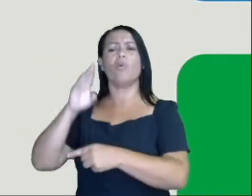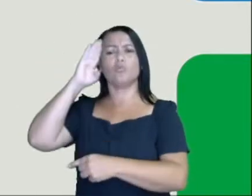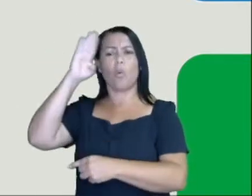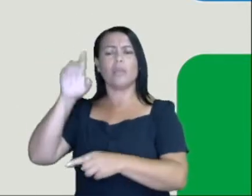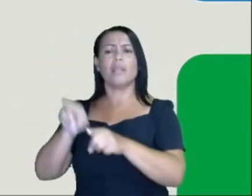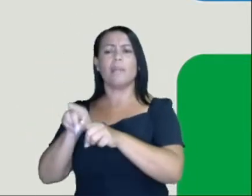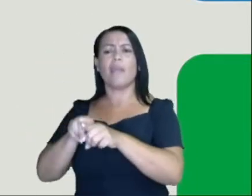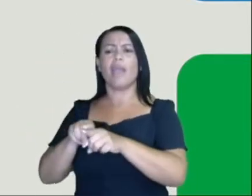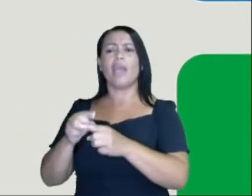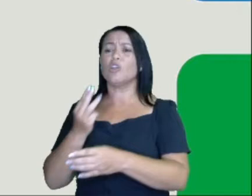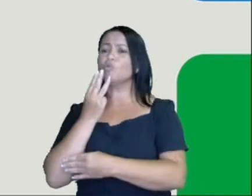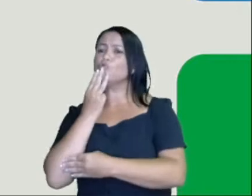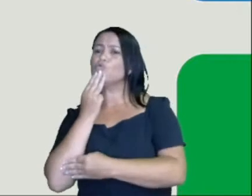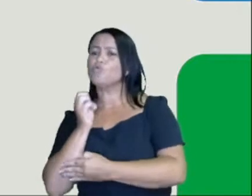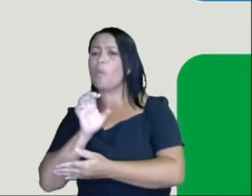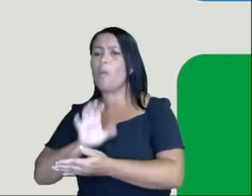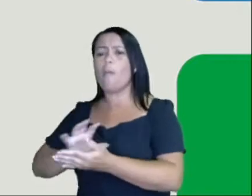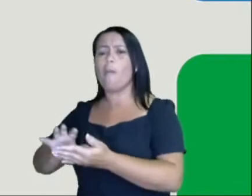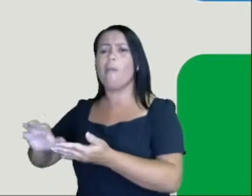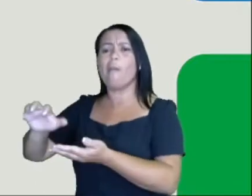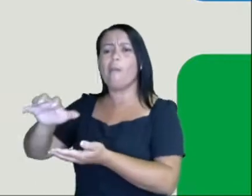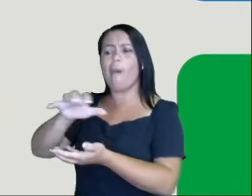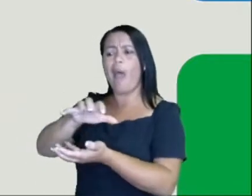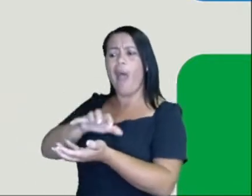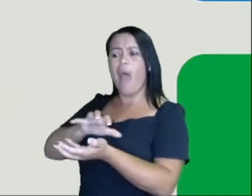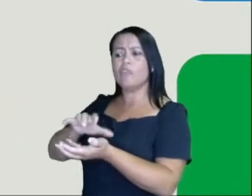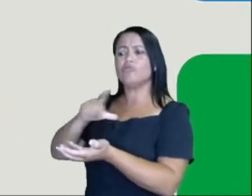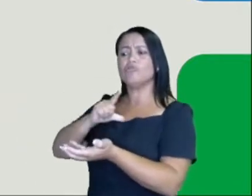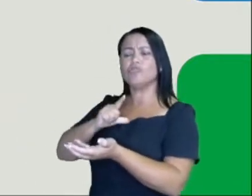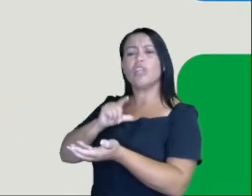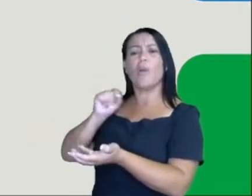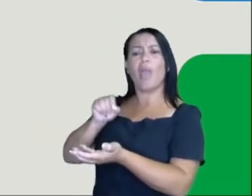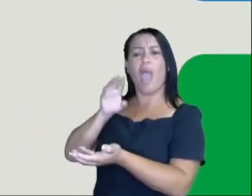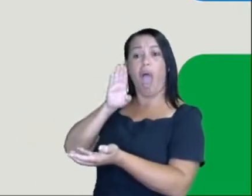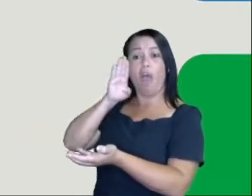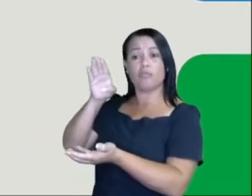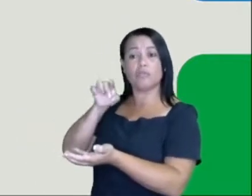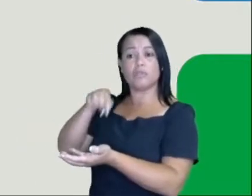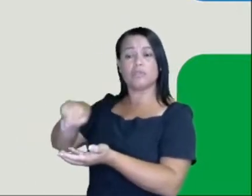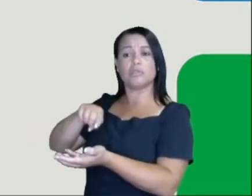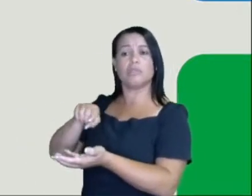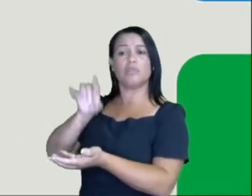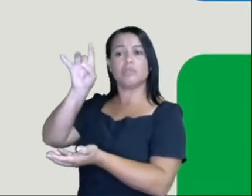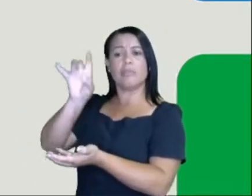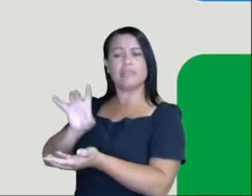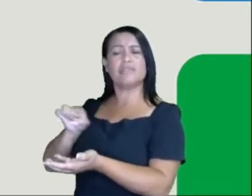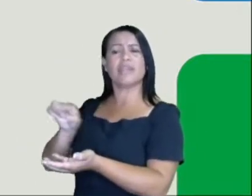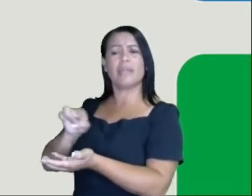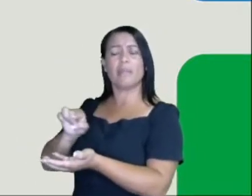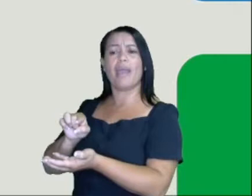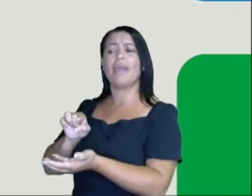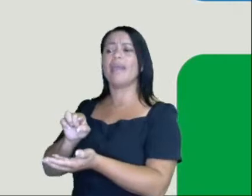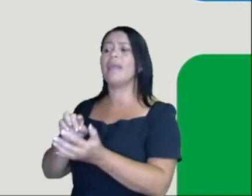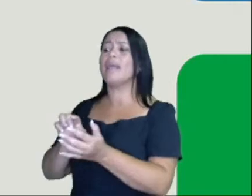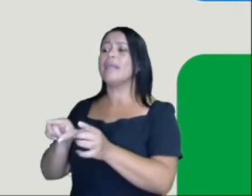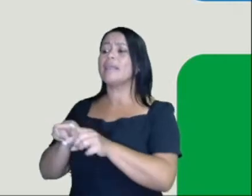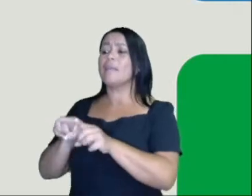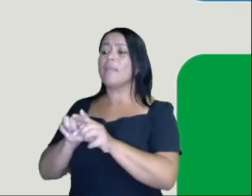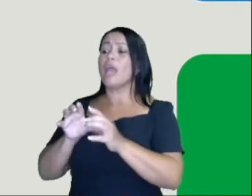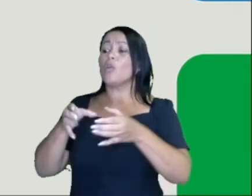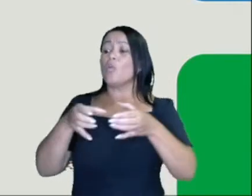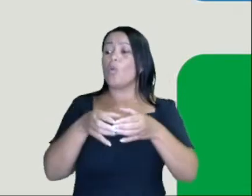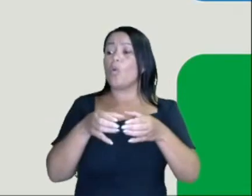os machos alados. E cada cupim com sua função específica. Assim como nas formigas. Interessante